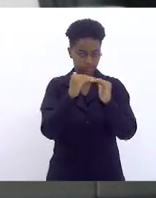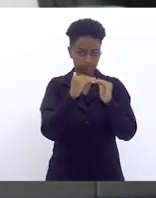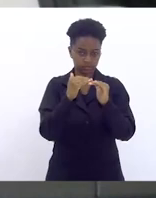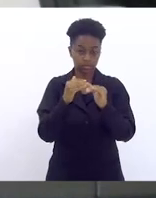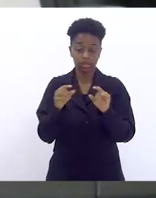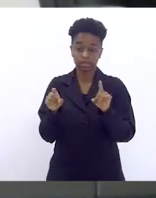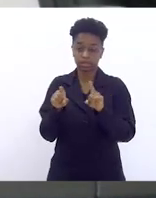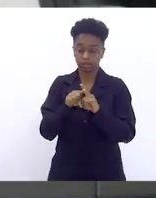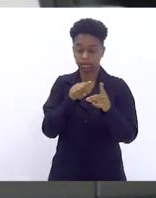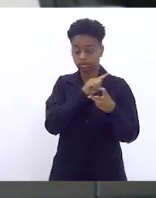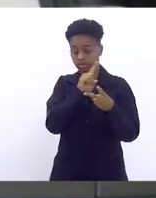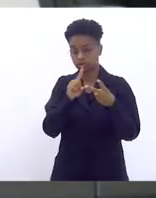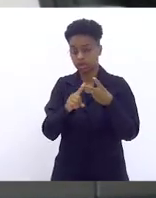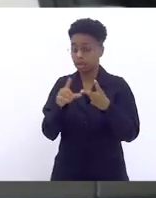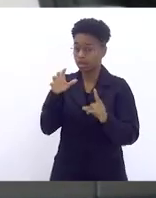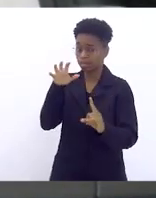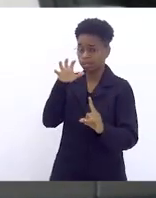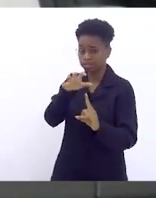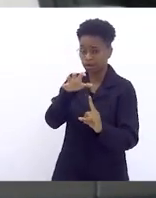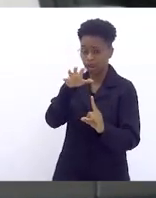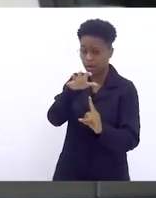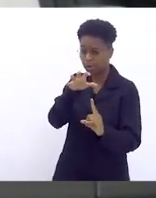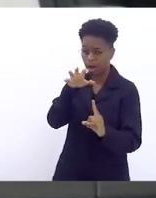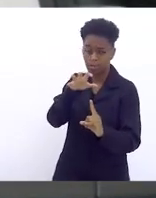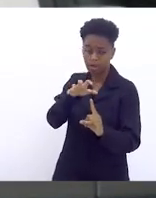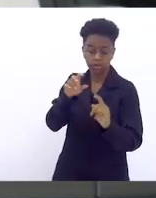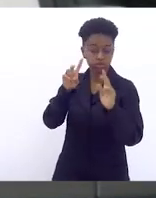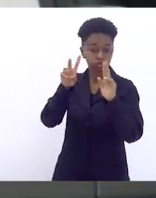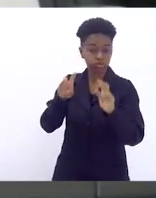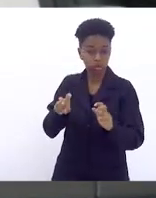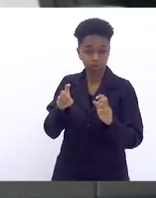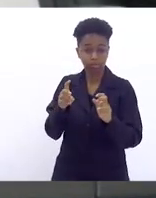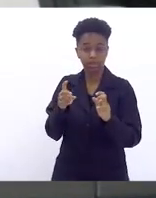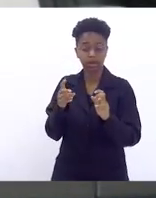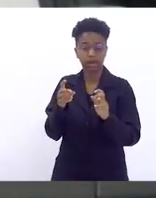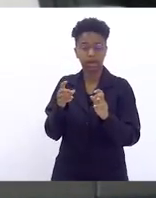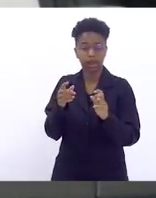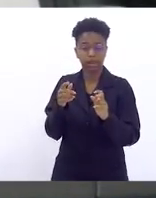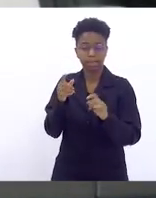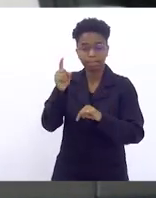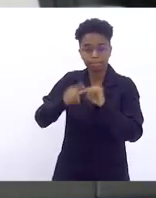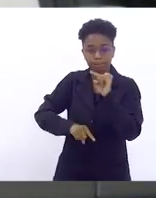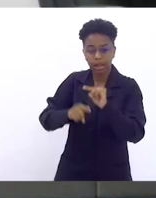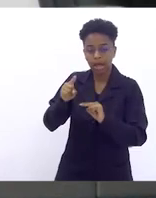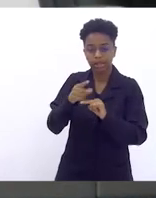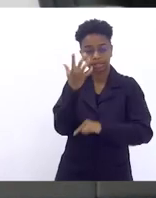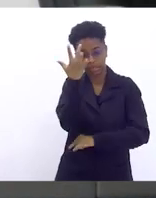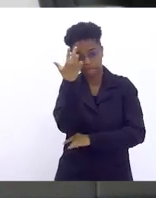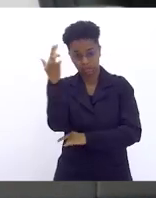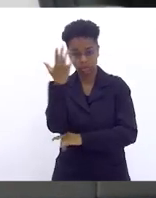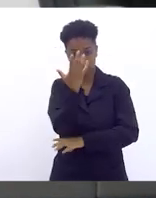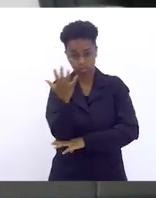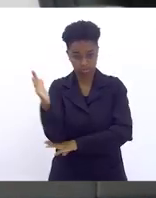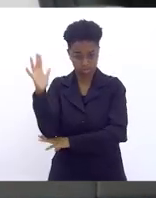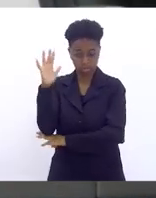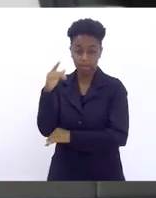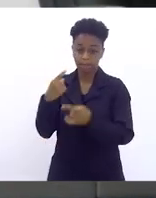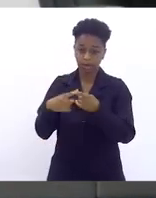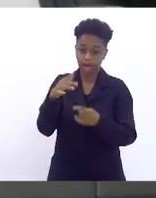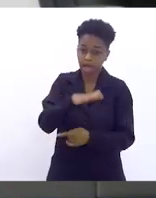relacionada aos recursos naturais porque na economia a gente